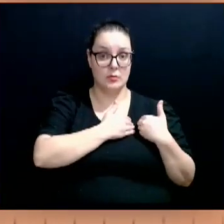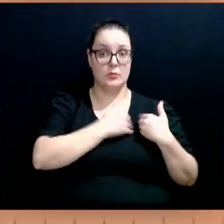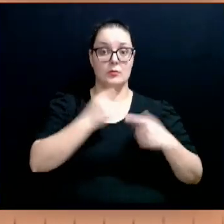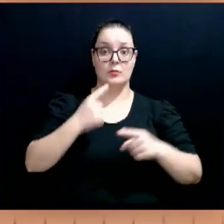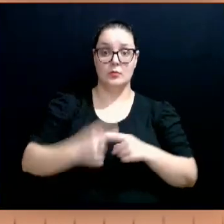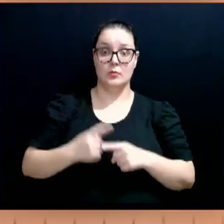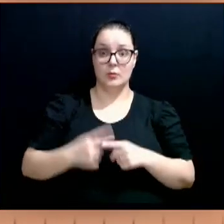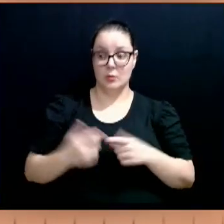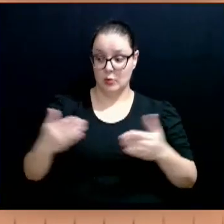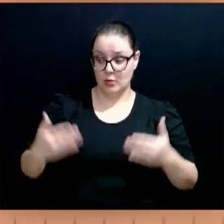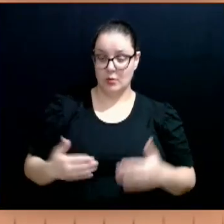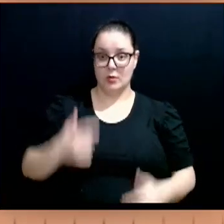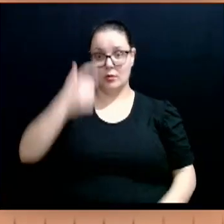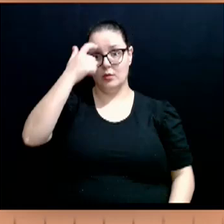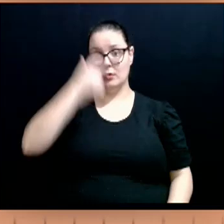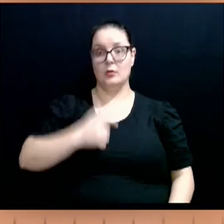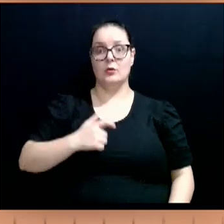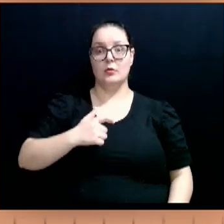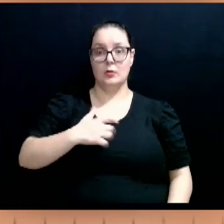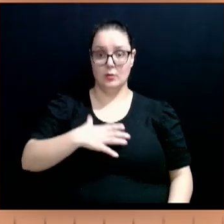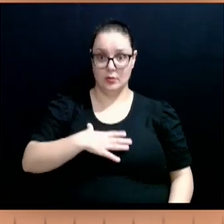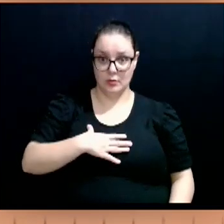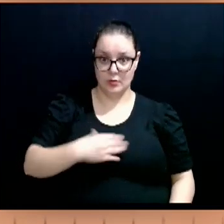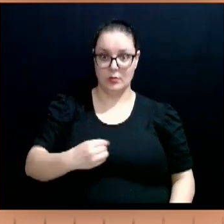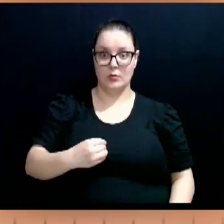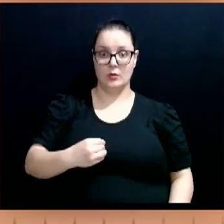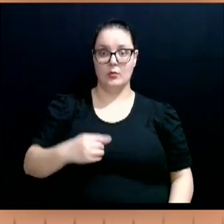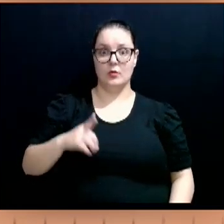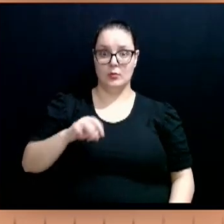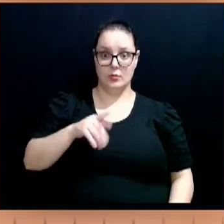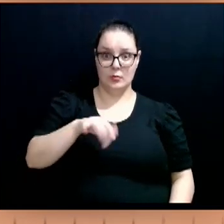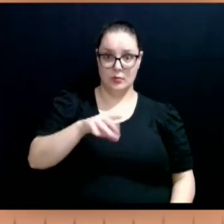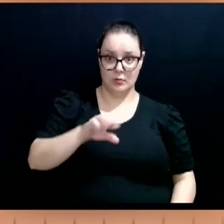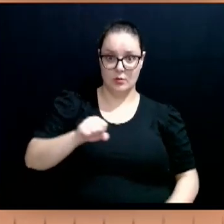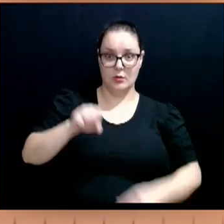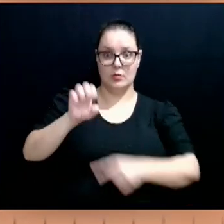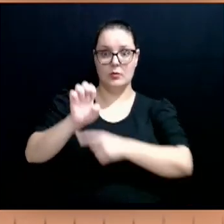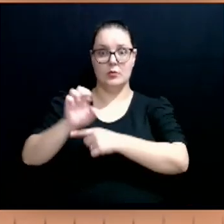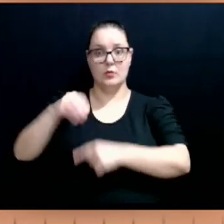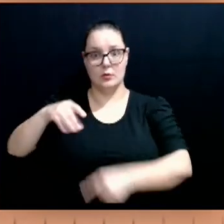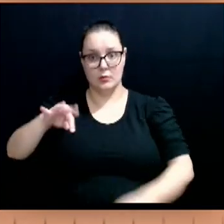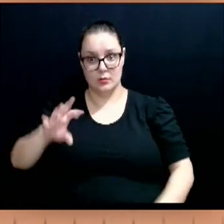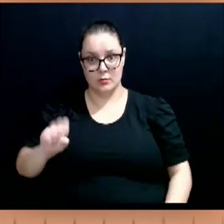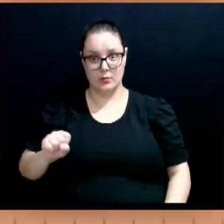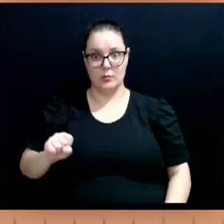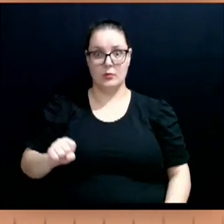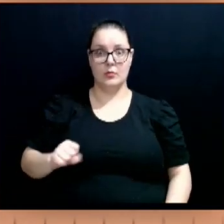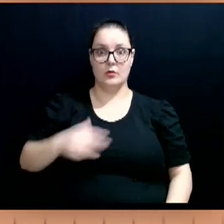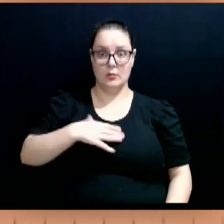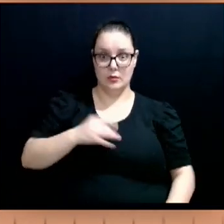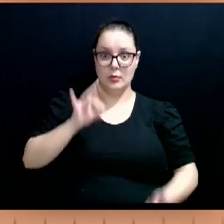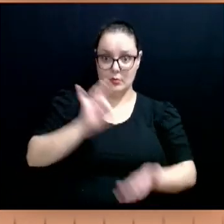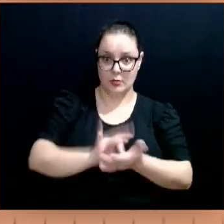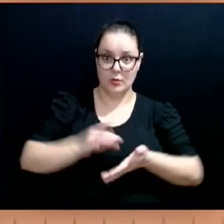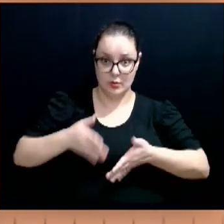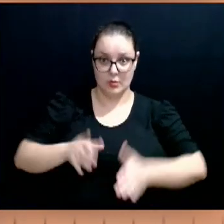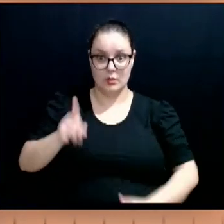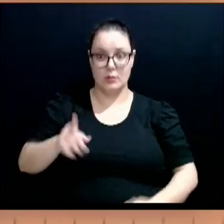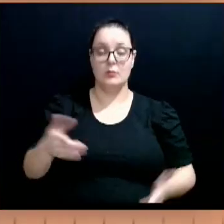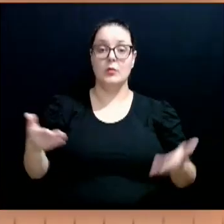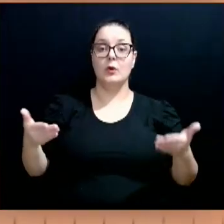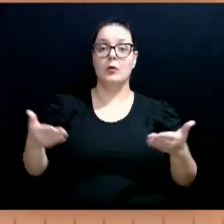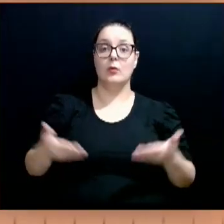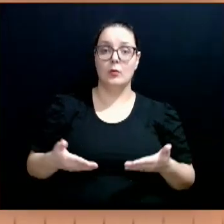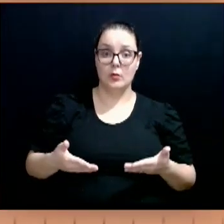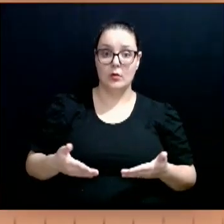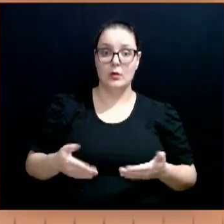sou filho de Dourados, Mato Grosso do Sul. Filho legítimo. Mas a partir desse momento que eu